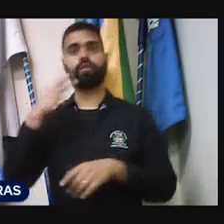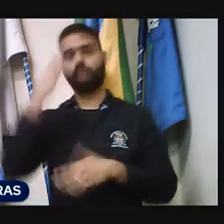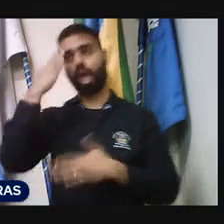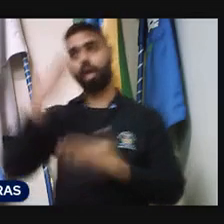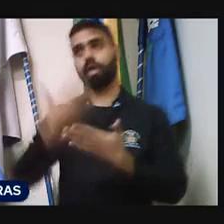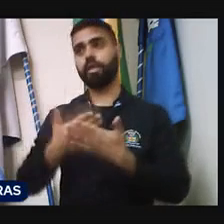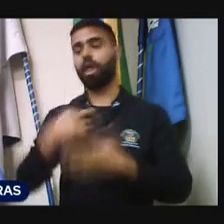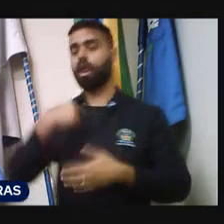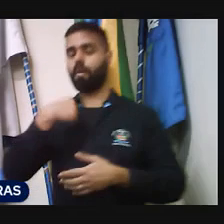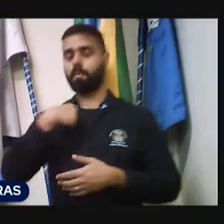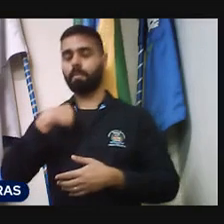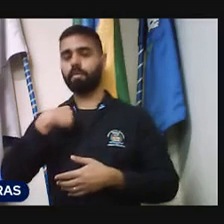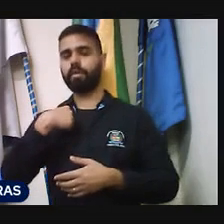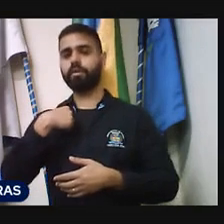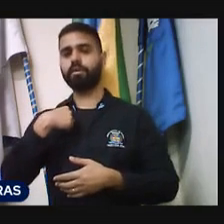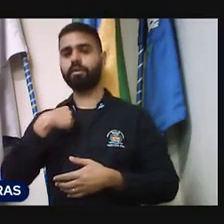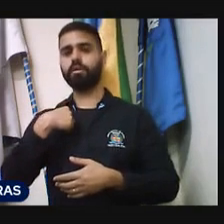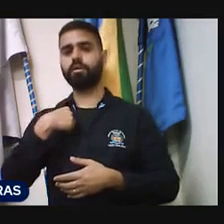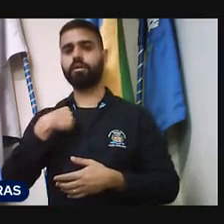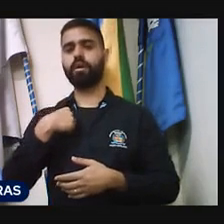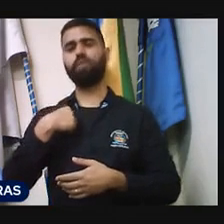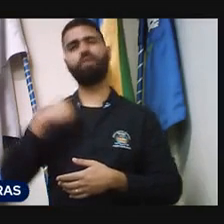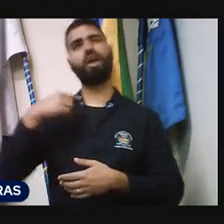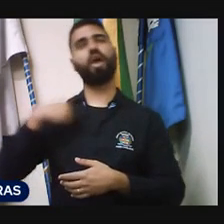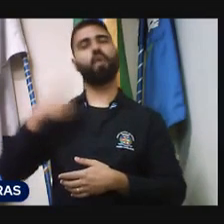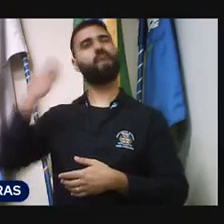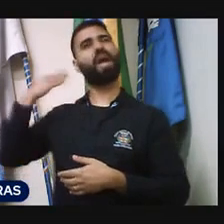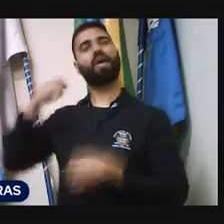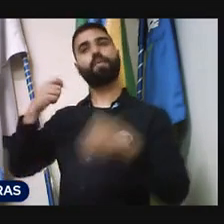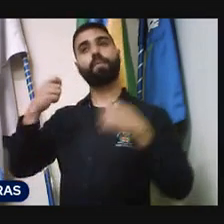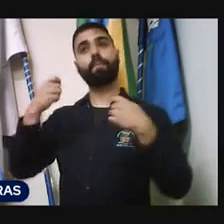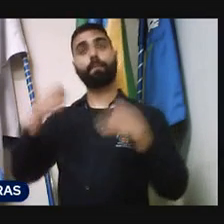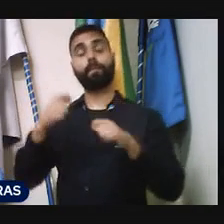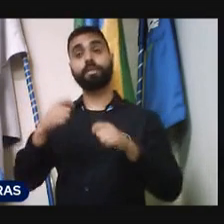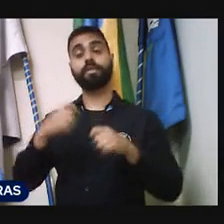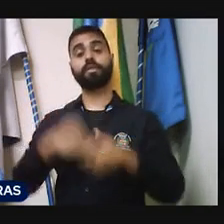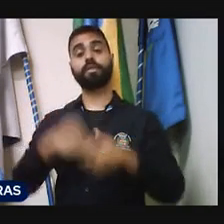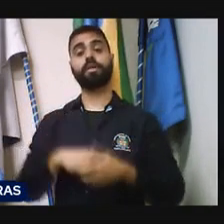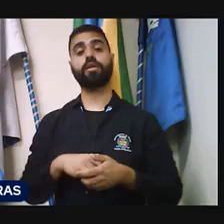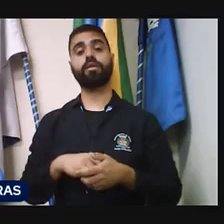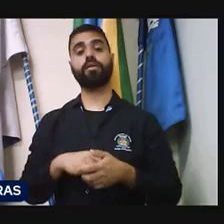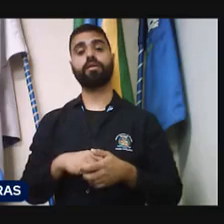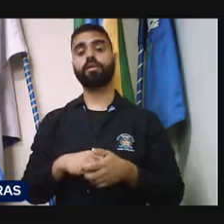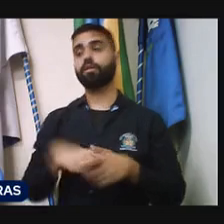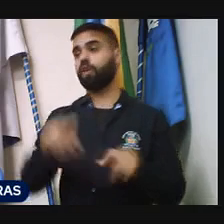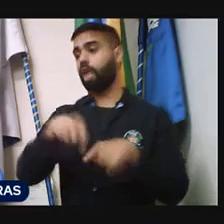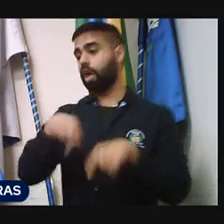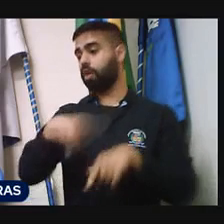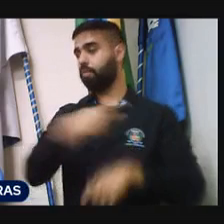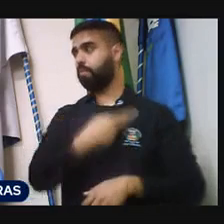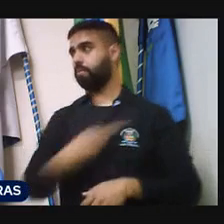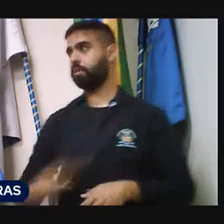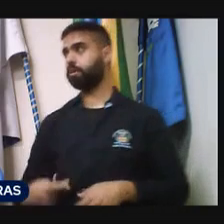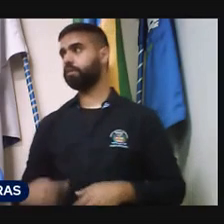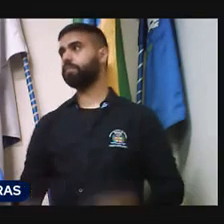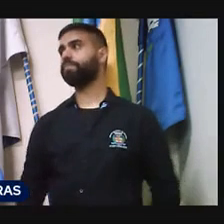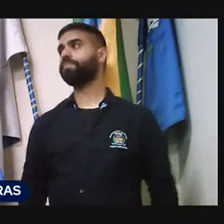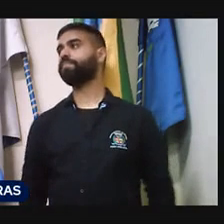acreditaram em mim no momento que eu mais precisei e me dá uma oportunidade de satanás a cadeira